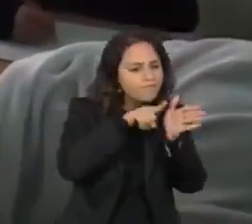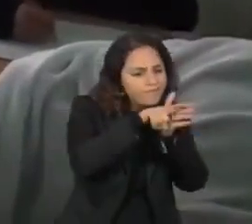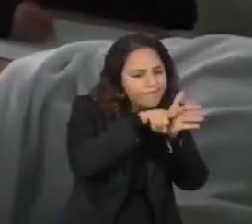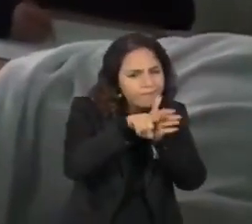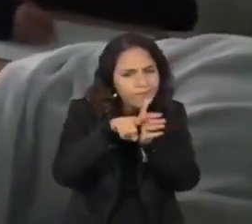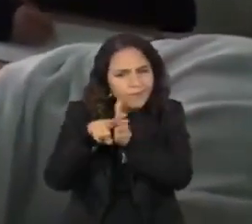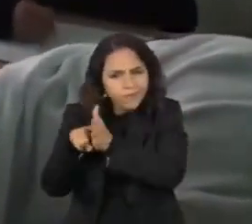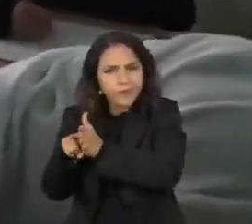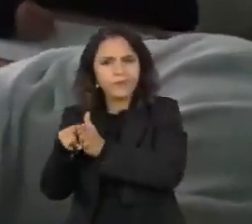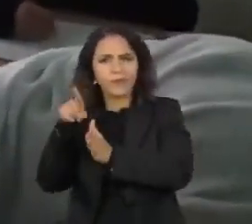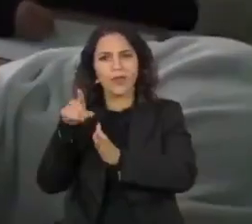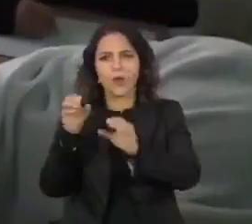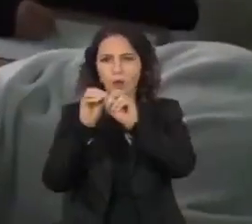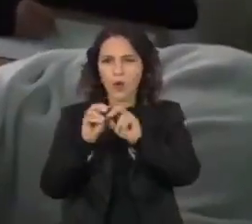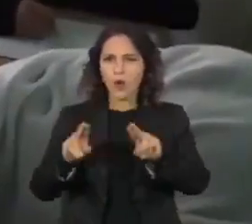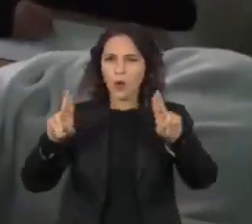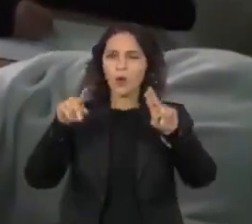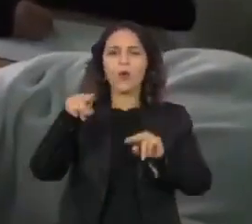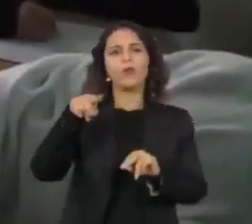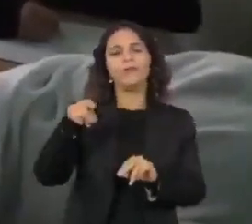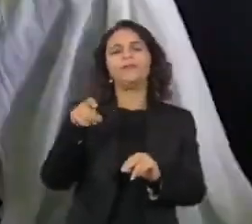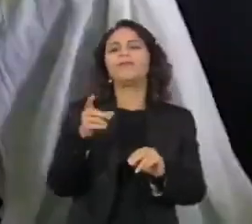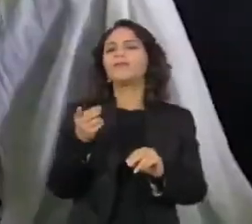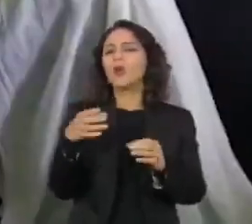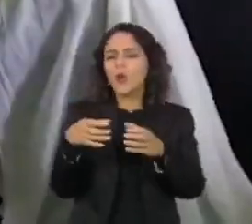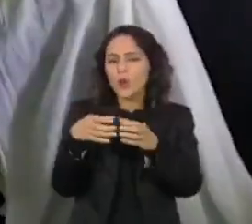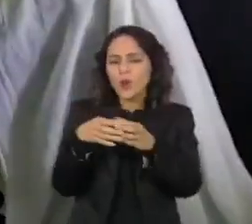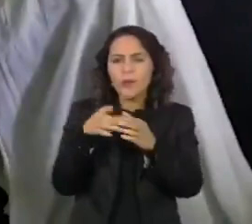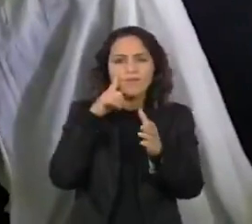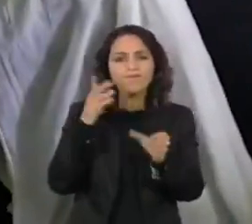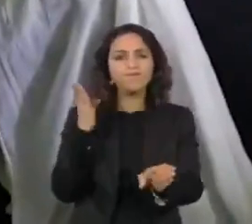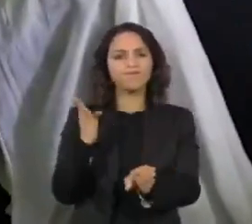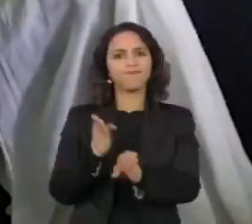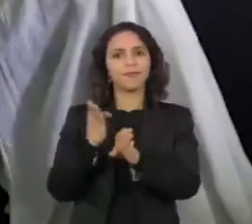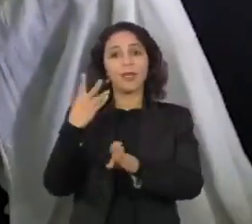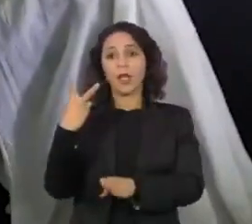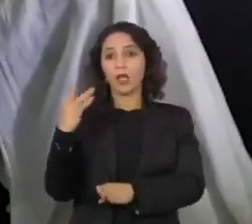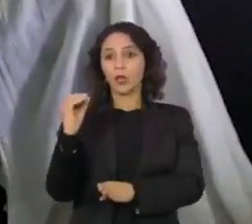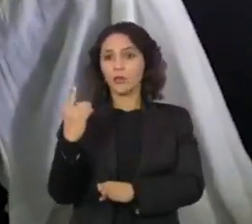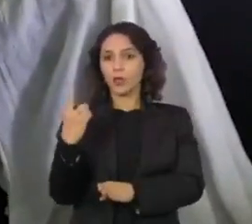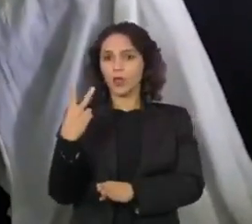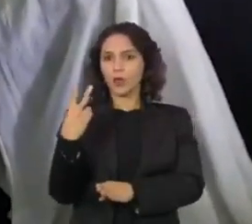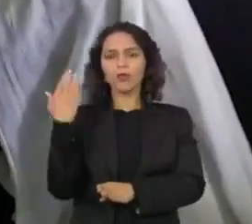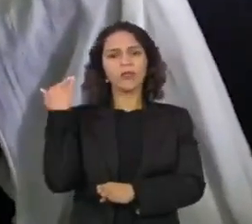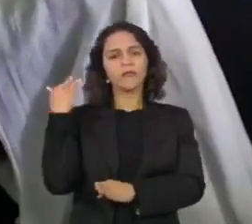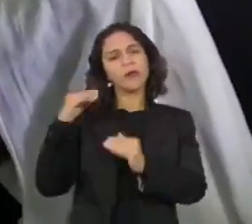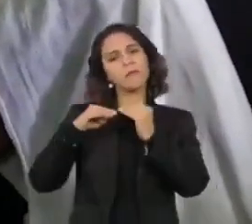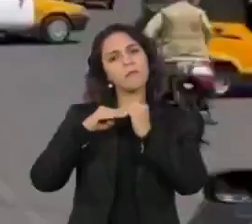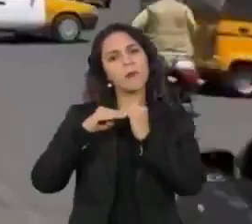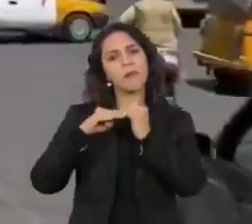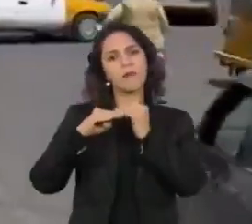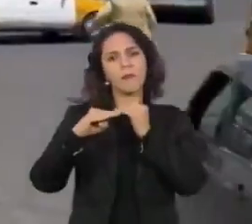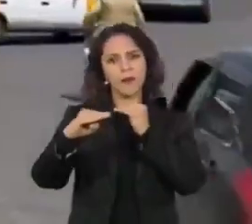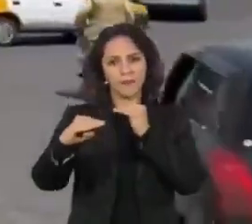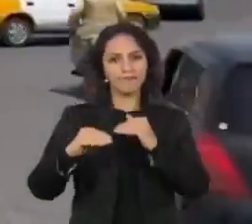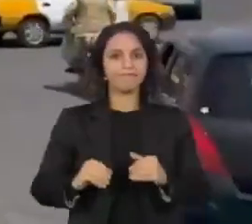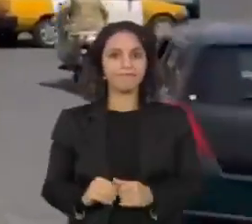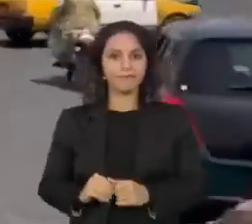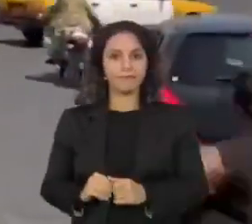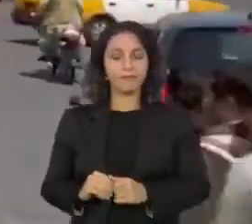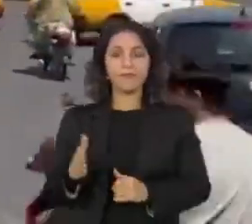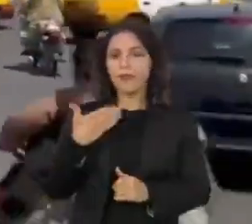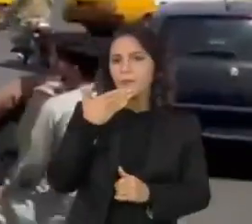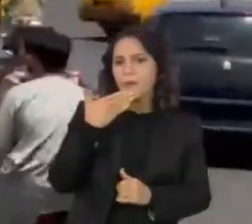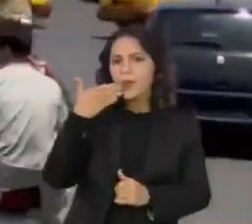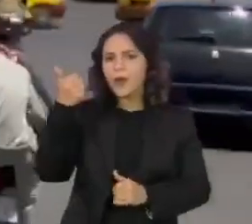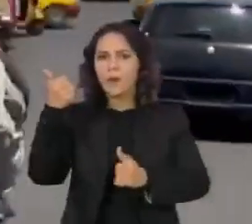da organização que Human rights watch a partir de 2012 o cenário se estagnou as